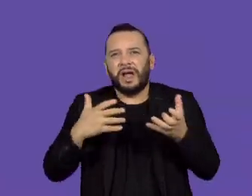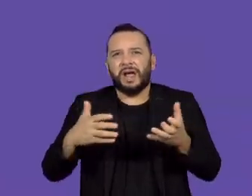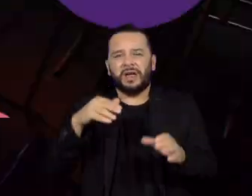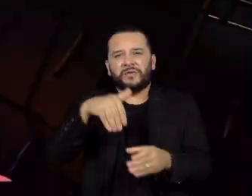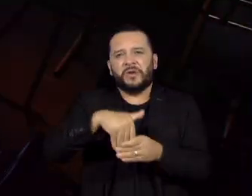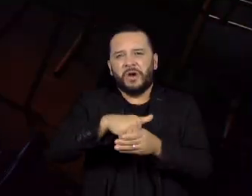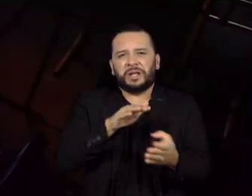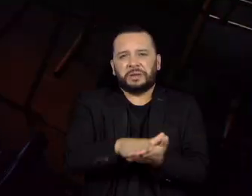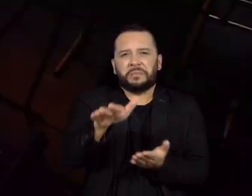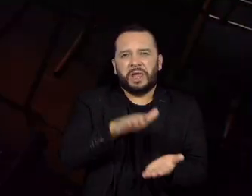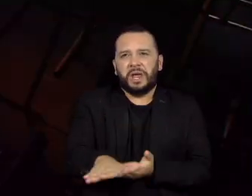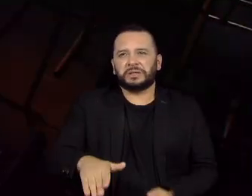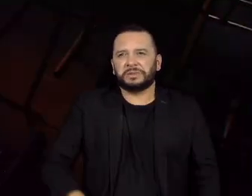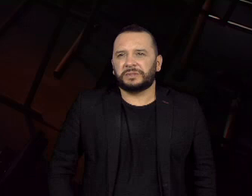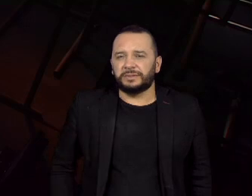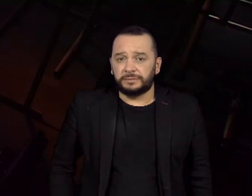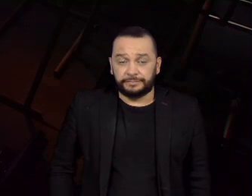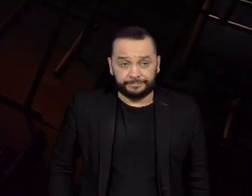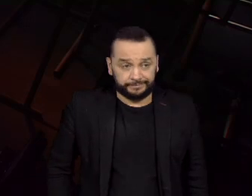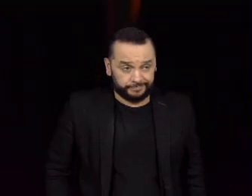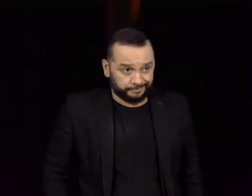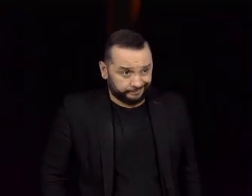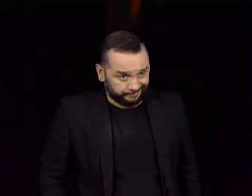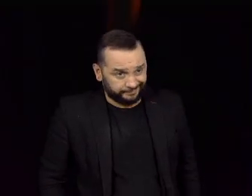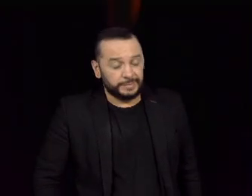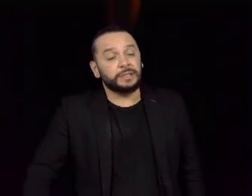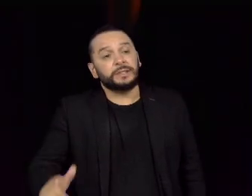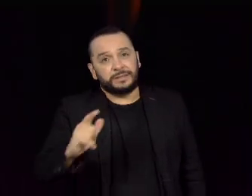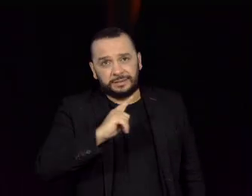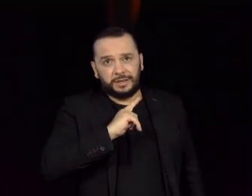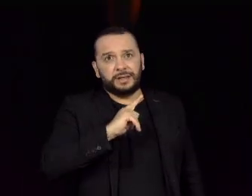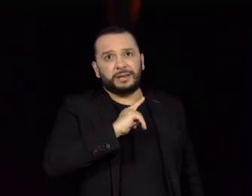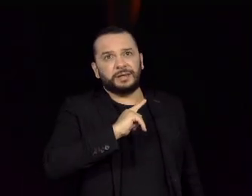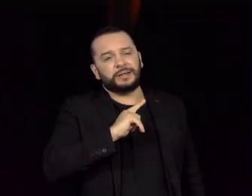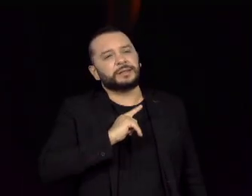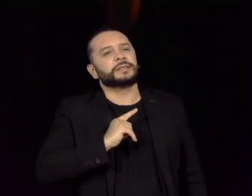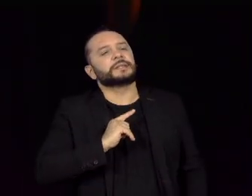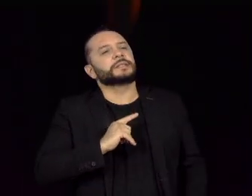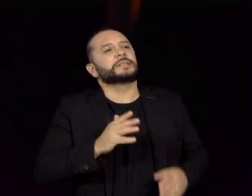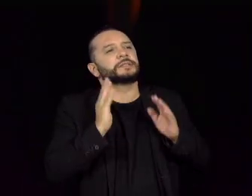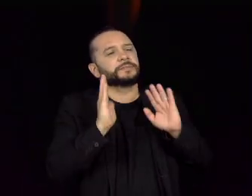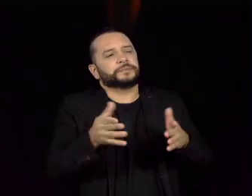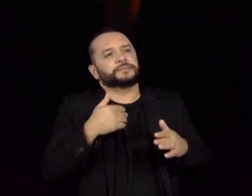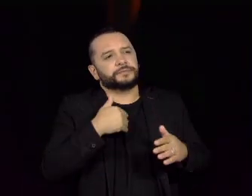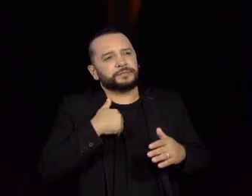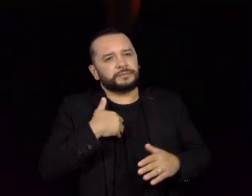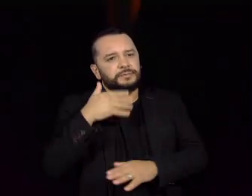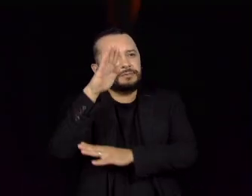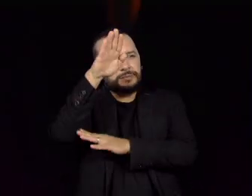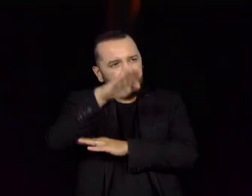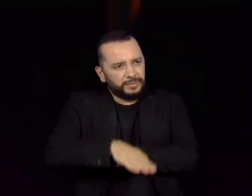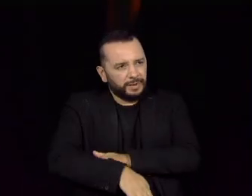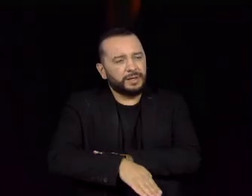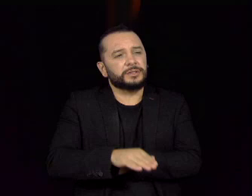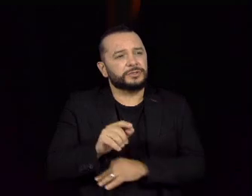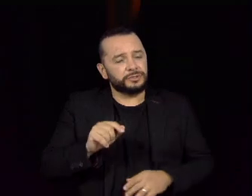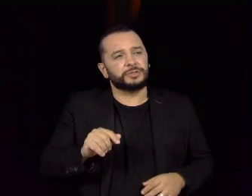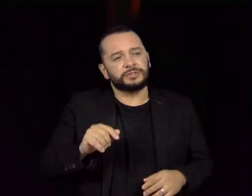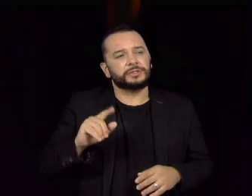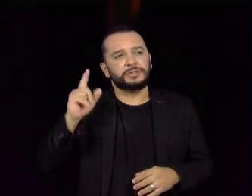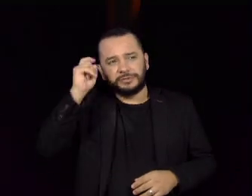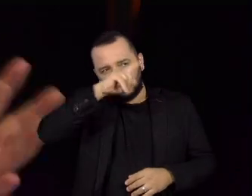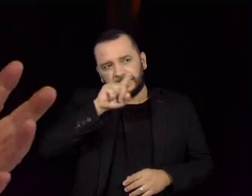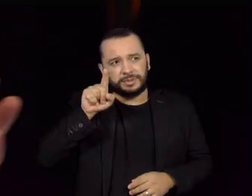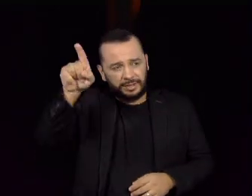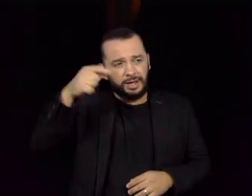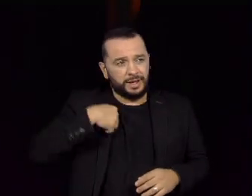pelo cão! Ô, Mandetta, em algumas daquelas tardes compridas que rolam no Cerrado, lá em Brasília, você já